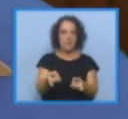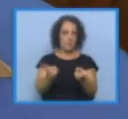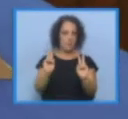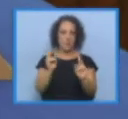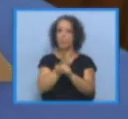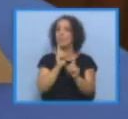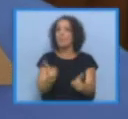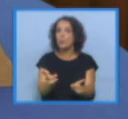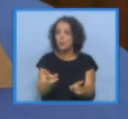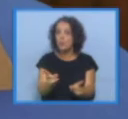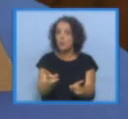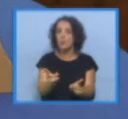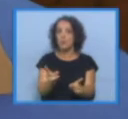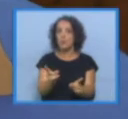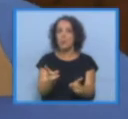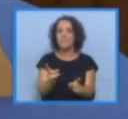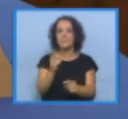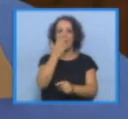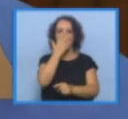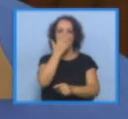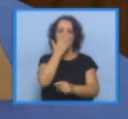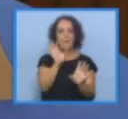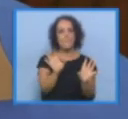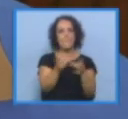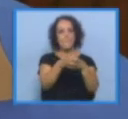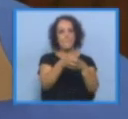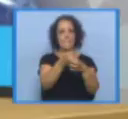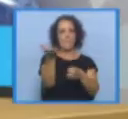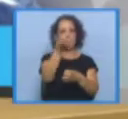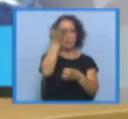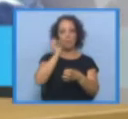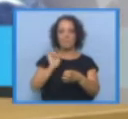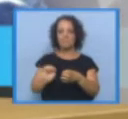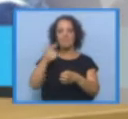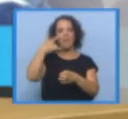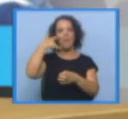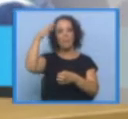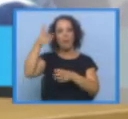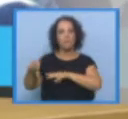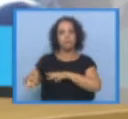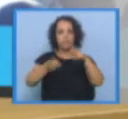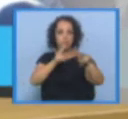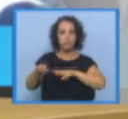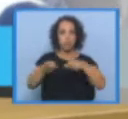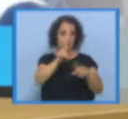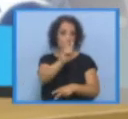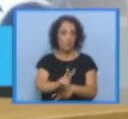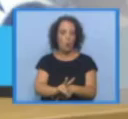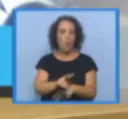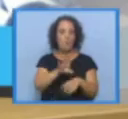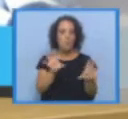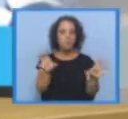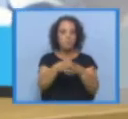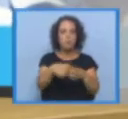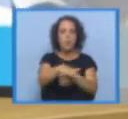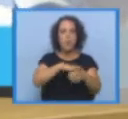fundo estamos a falar de uma espécie de elite imigrante na Venezuela, que é muito concentrada no